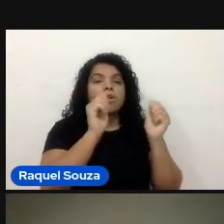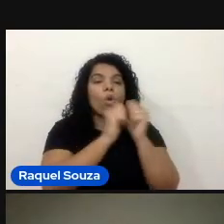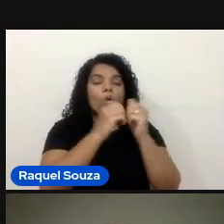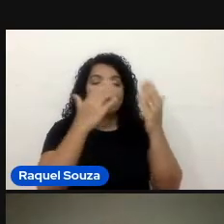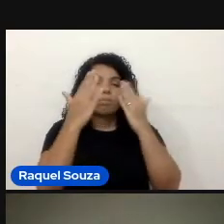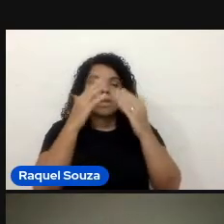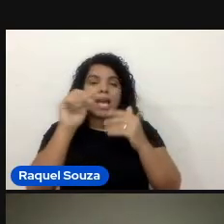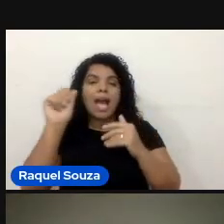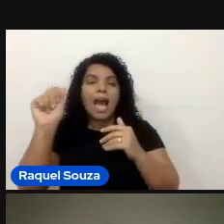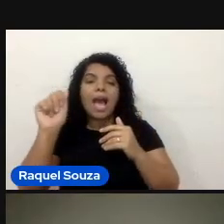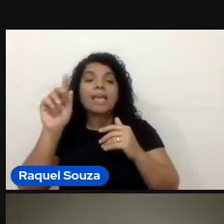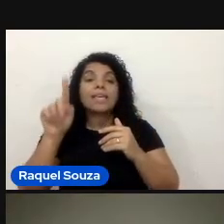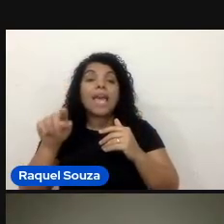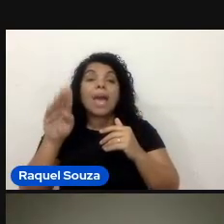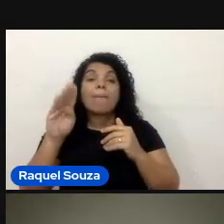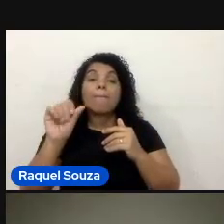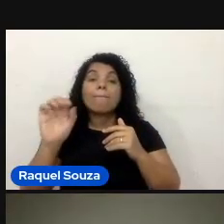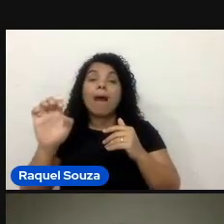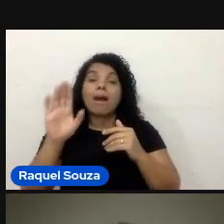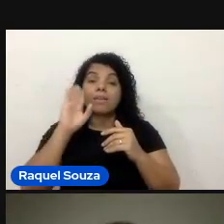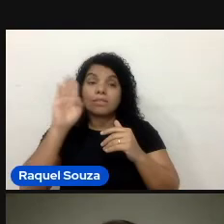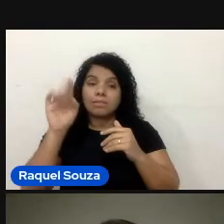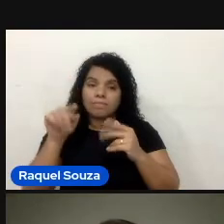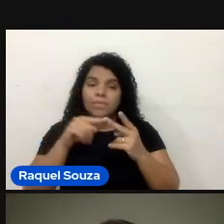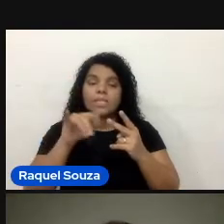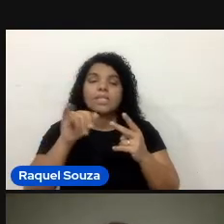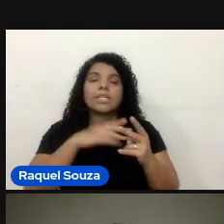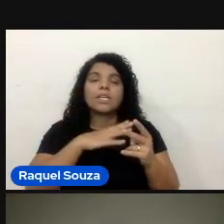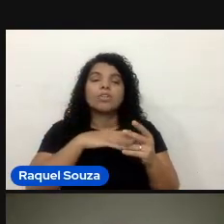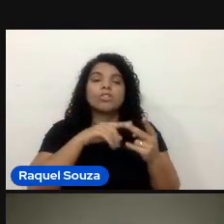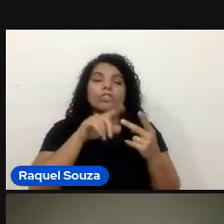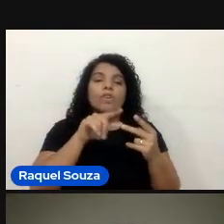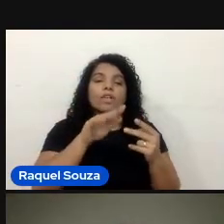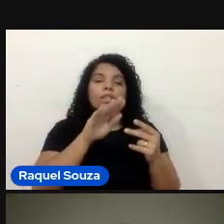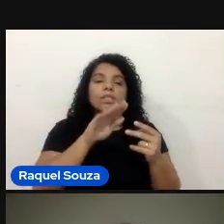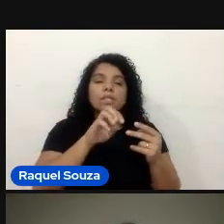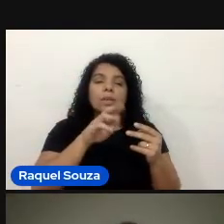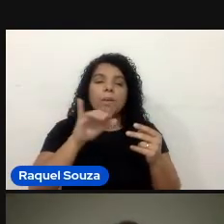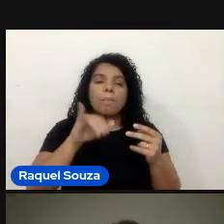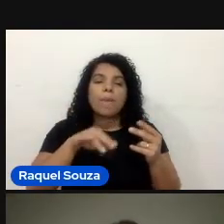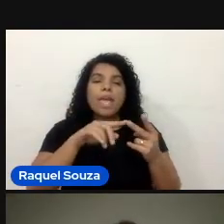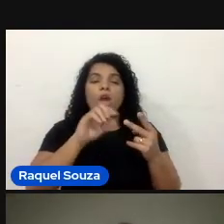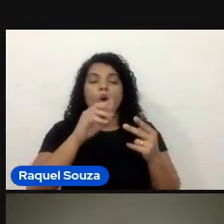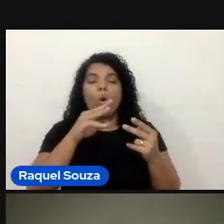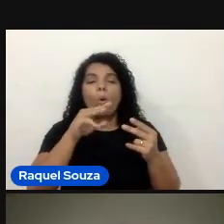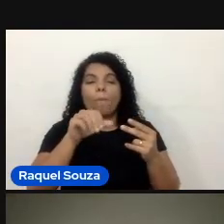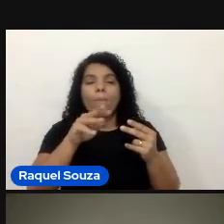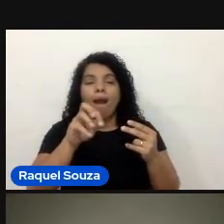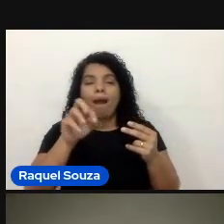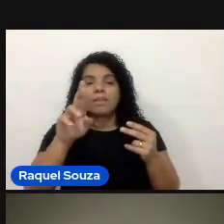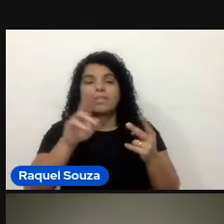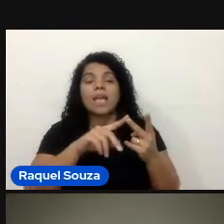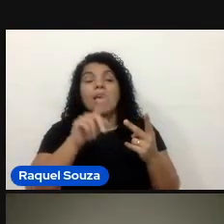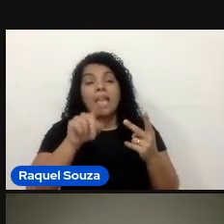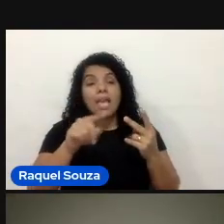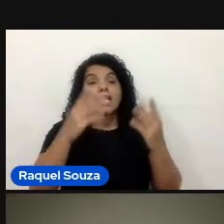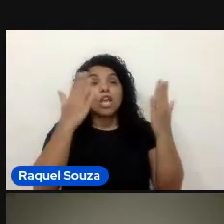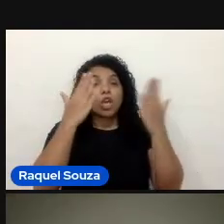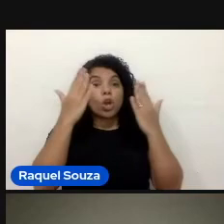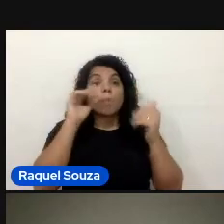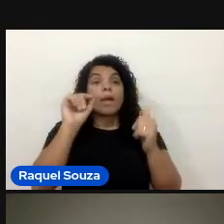base. Se eu estivesse na main, ou na master, na branch principal, ele compararia